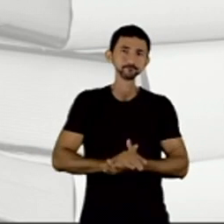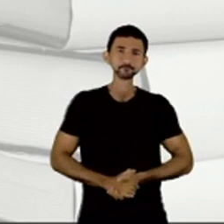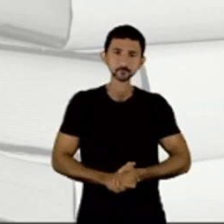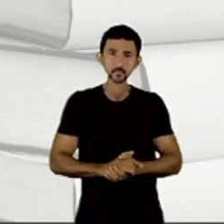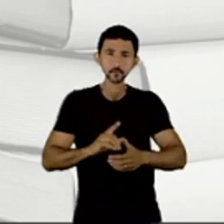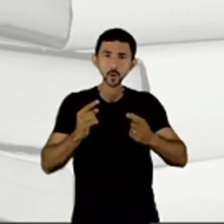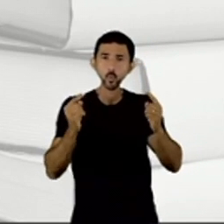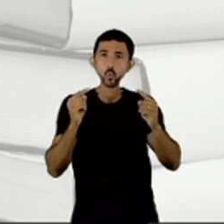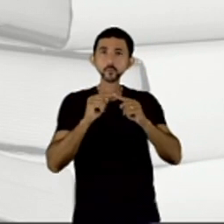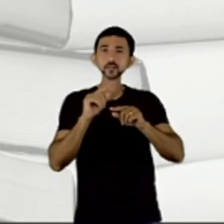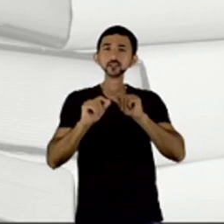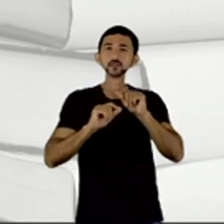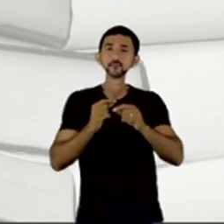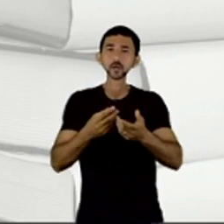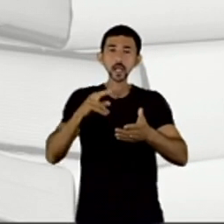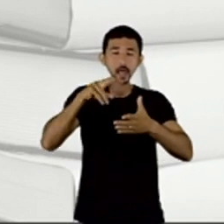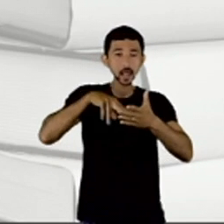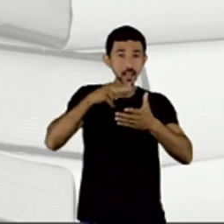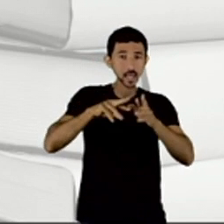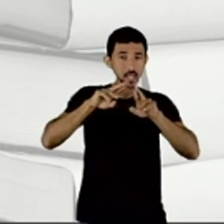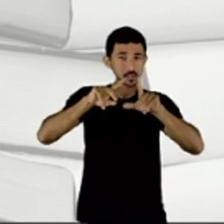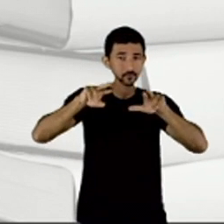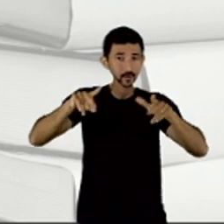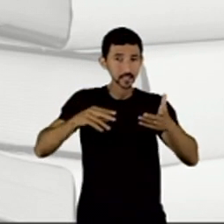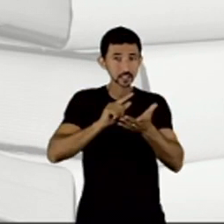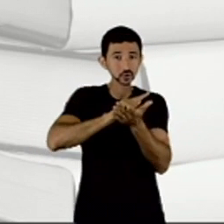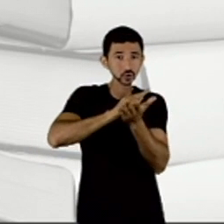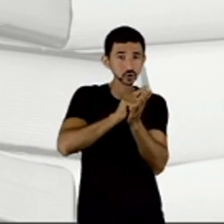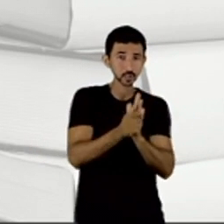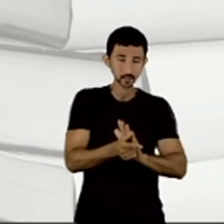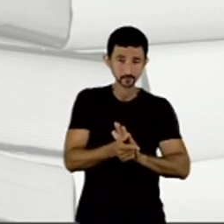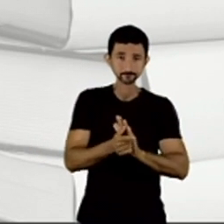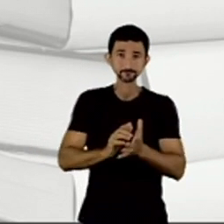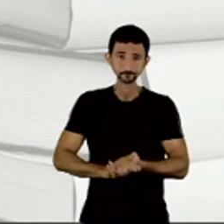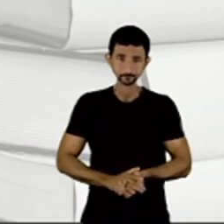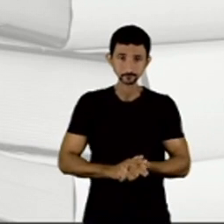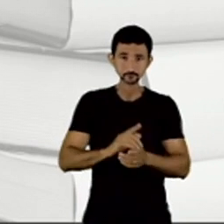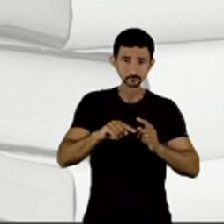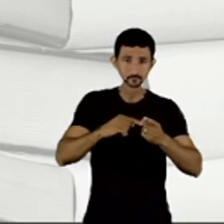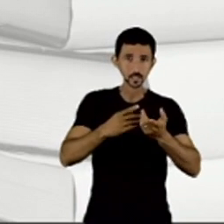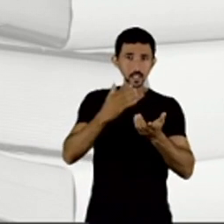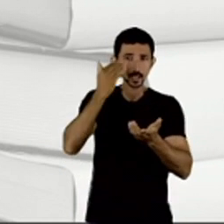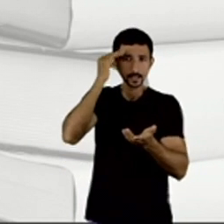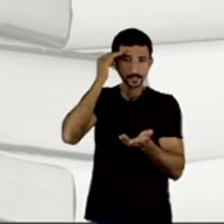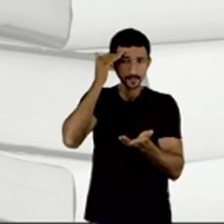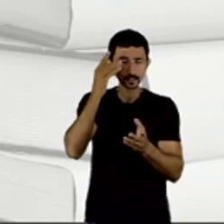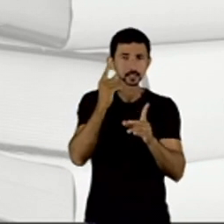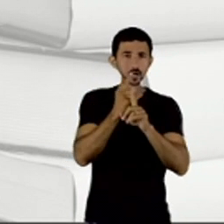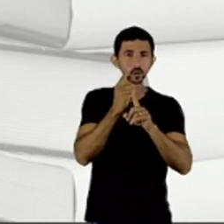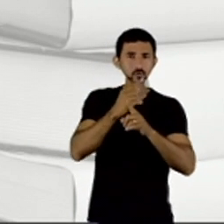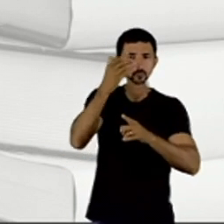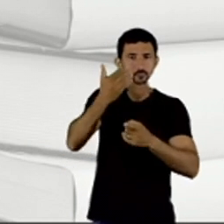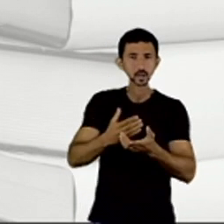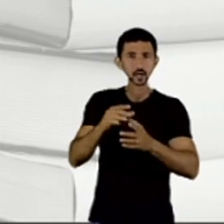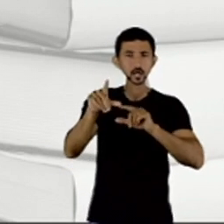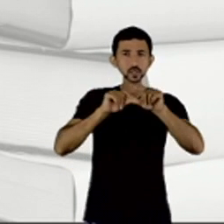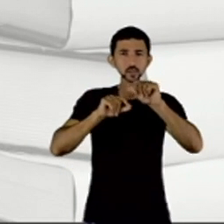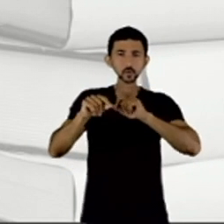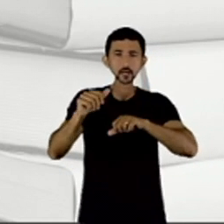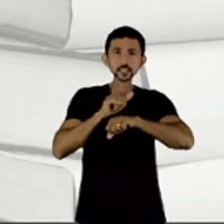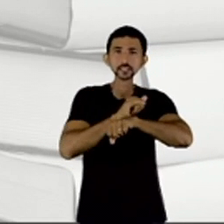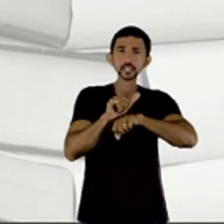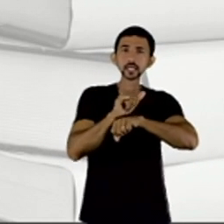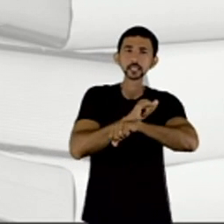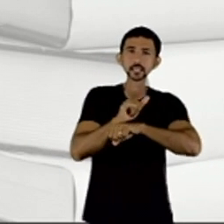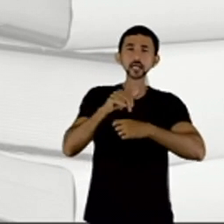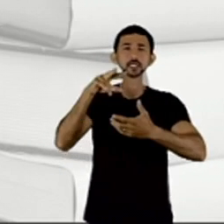nossa aula de hoje é ler diferentes gêneros textuais para sabermos identificar e selecionar